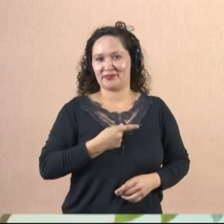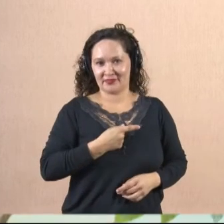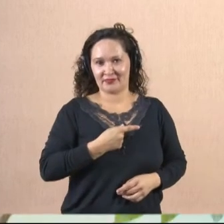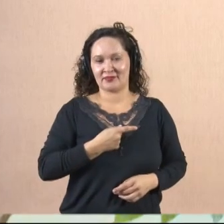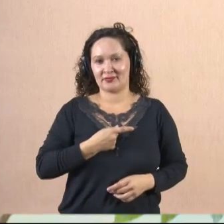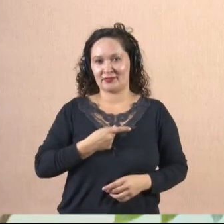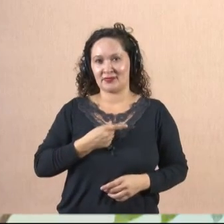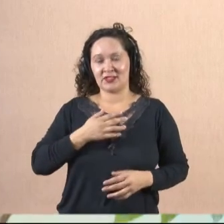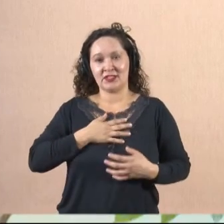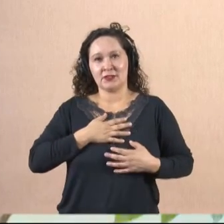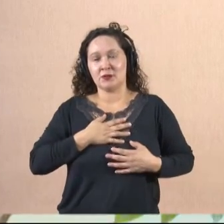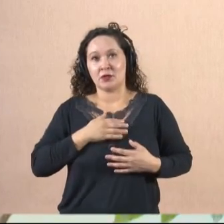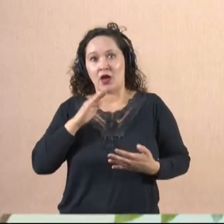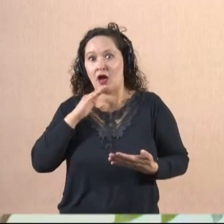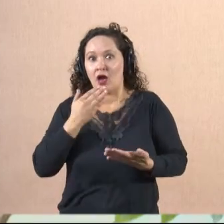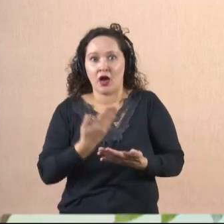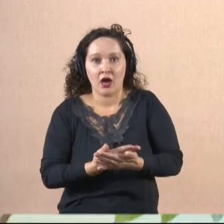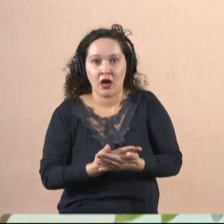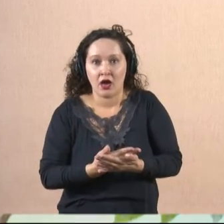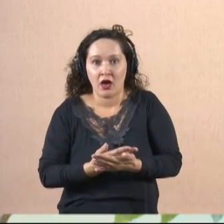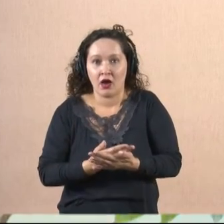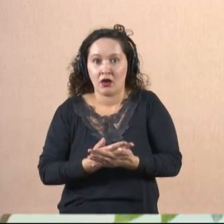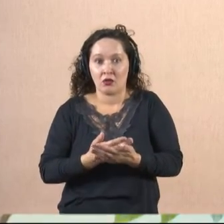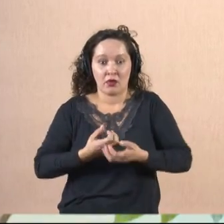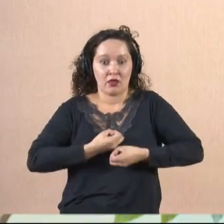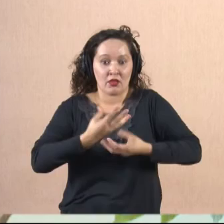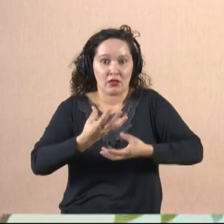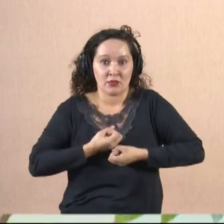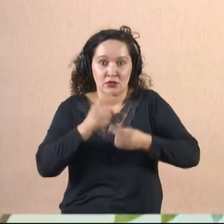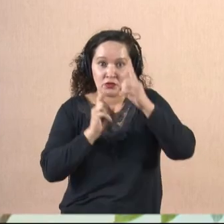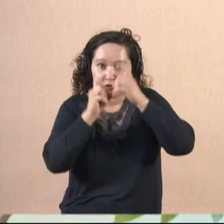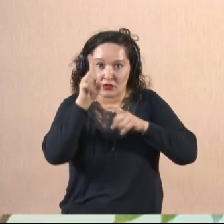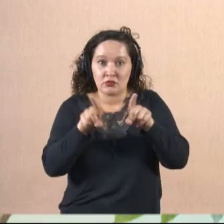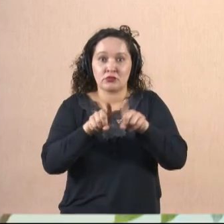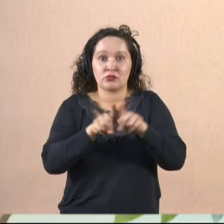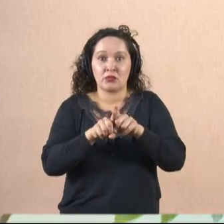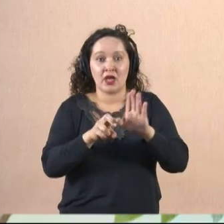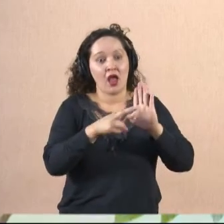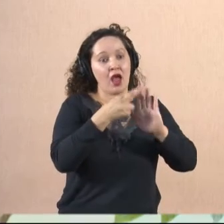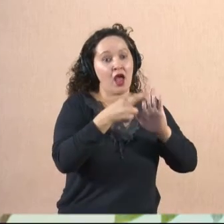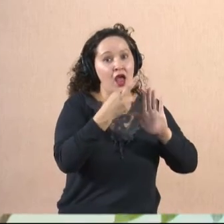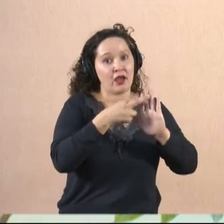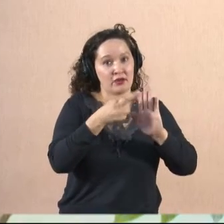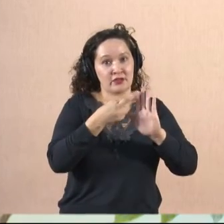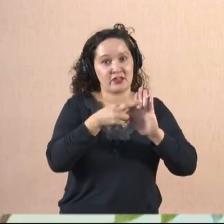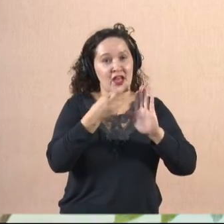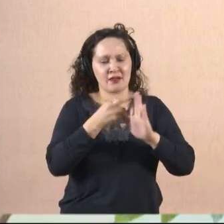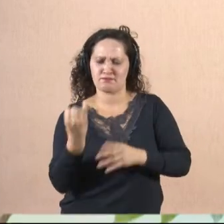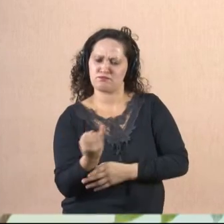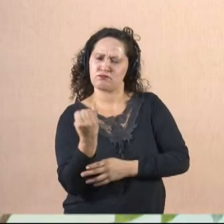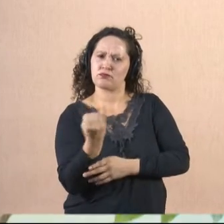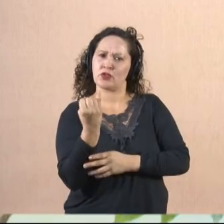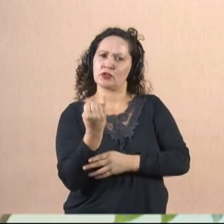mim eu fiquei muito impressionado com essa expressão outra expressão de regra de ouro os